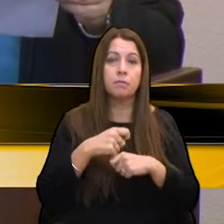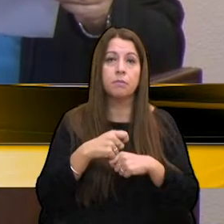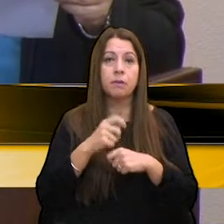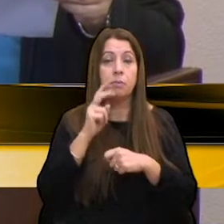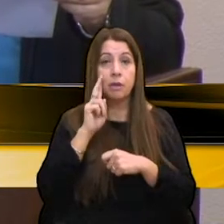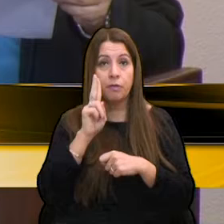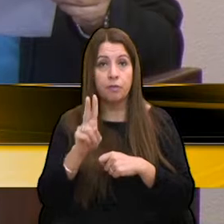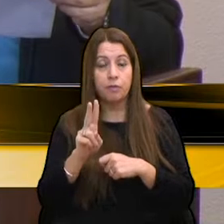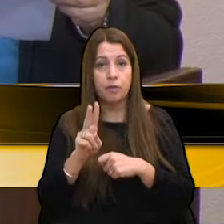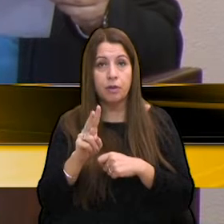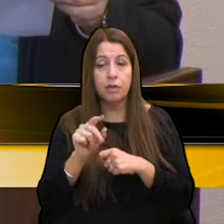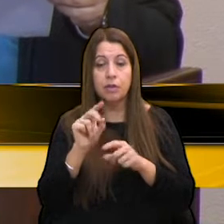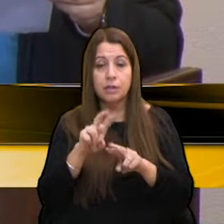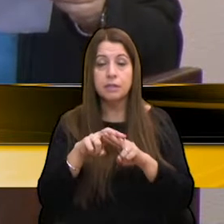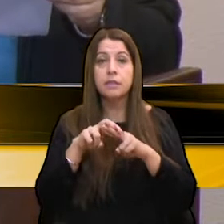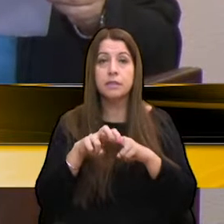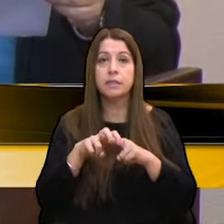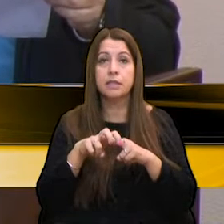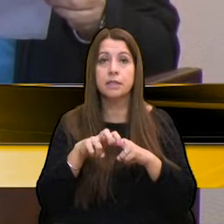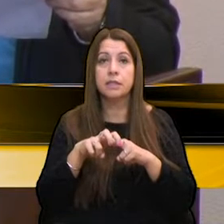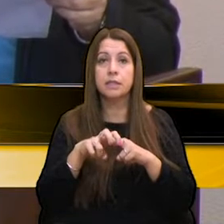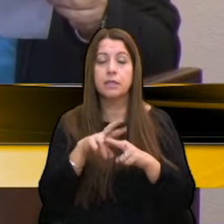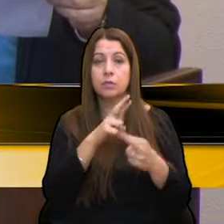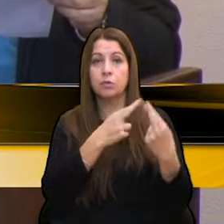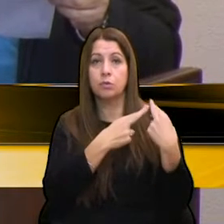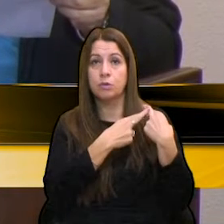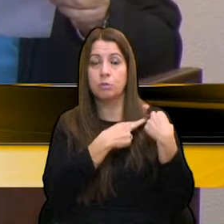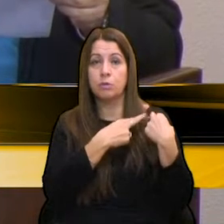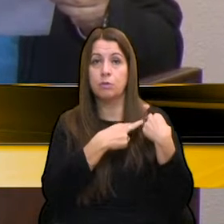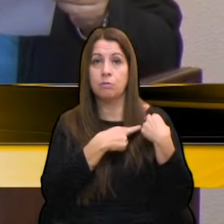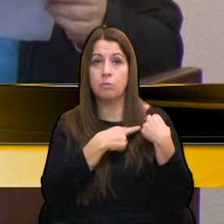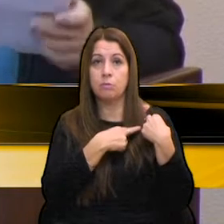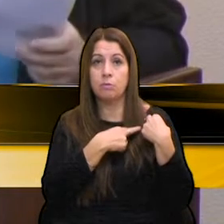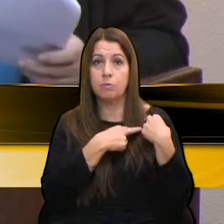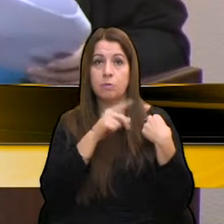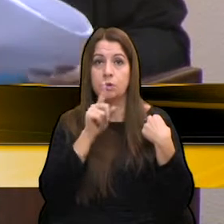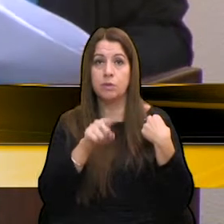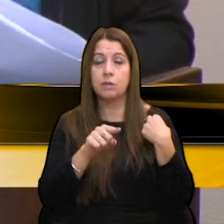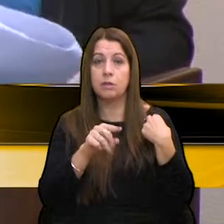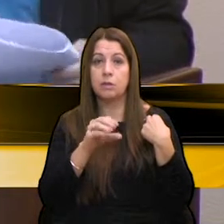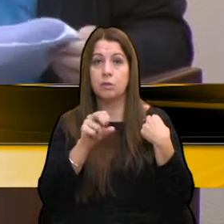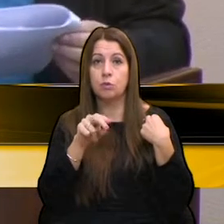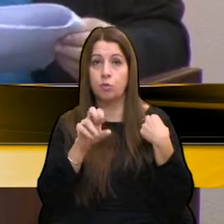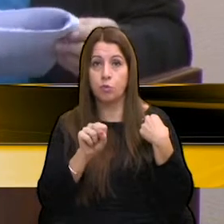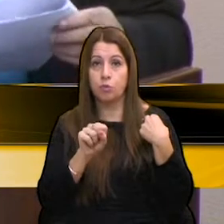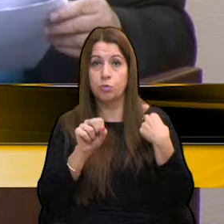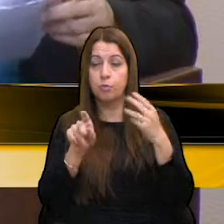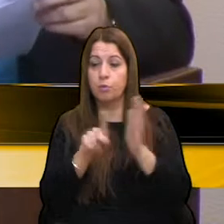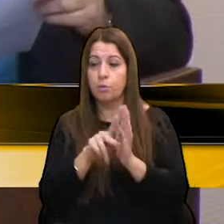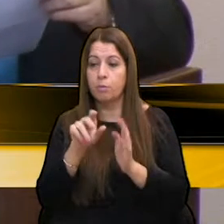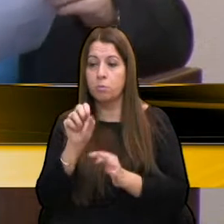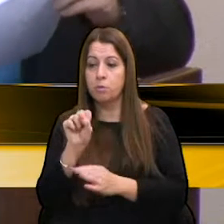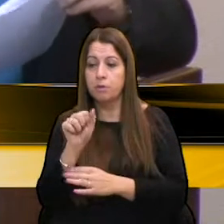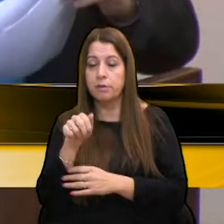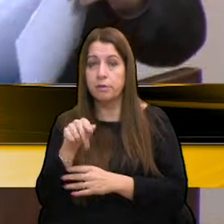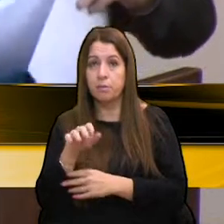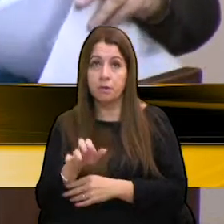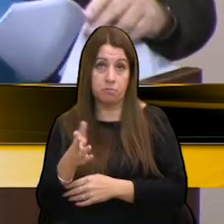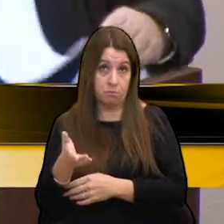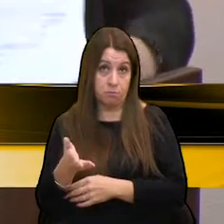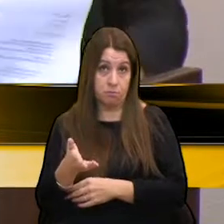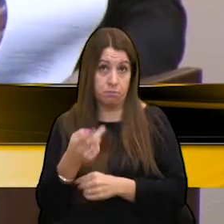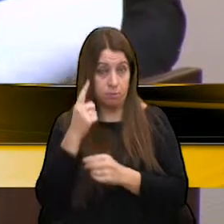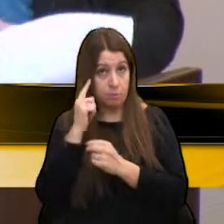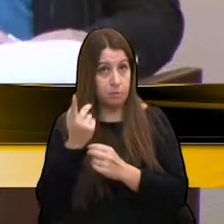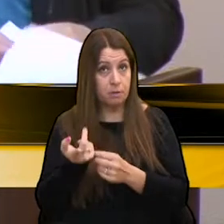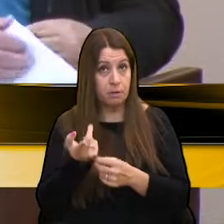para averiguação dos motivos e dos responsáveis pela geração deste ônus para o SAMAI. Provavelmente quer